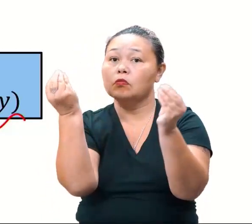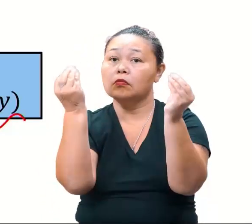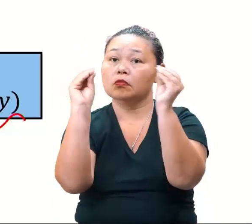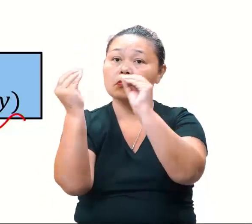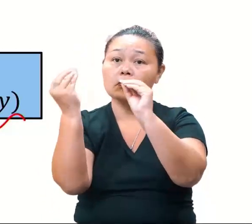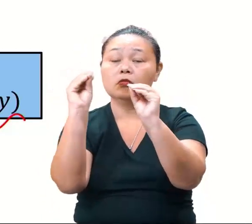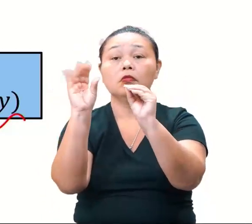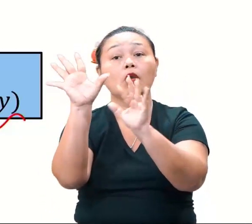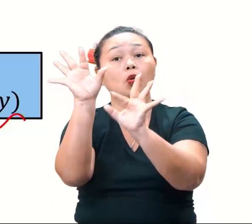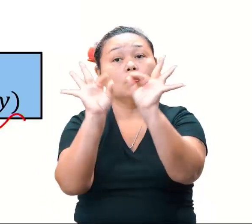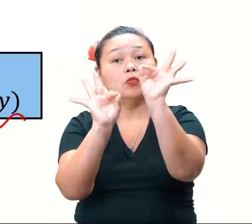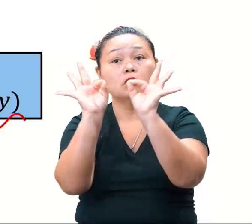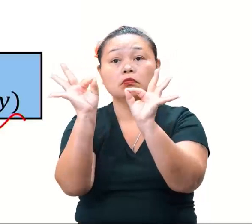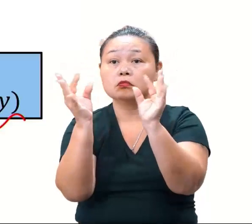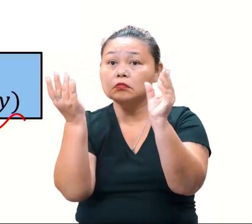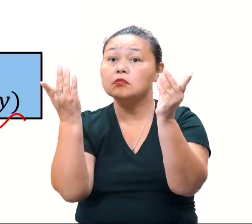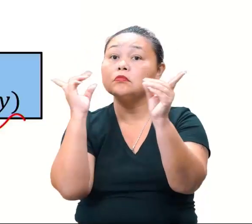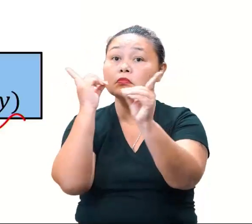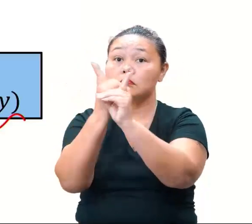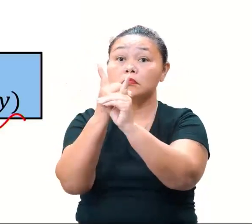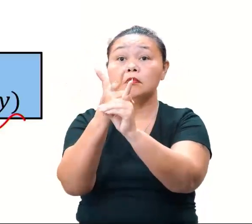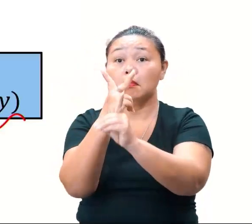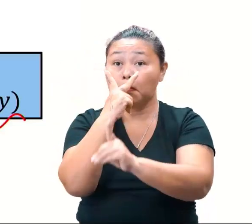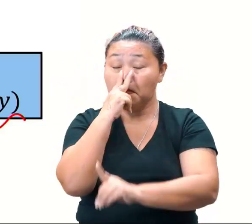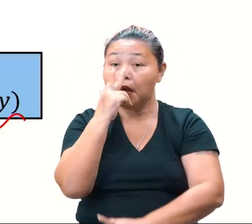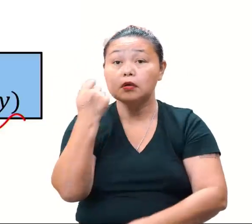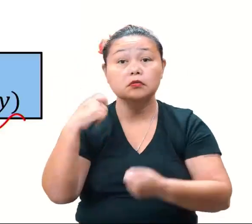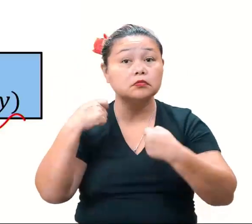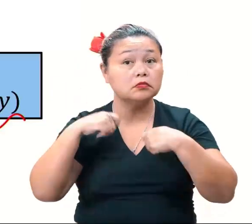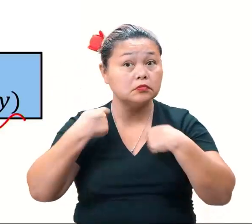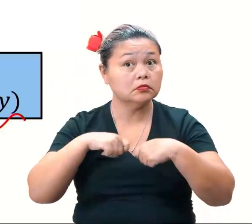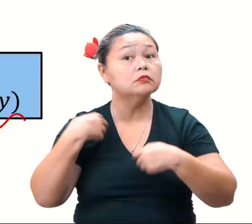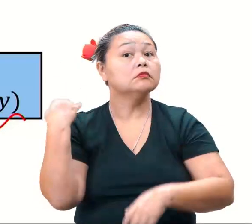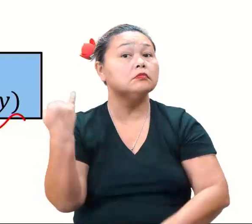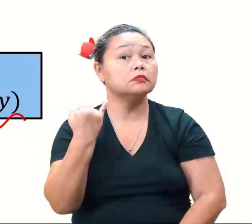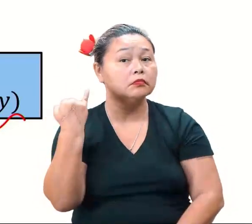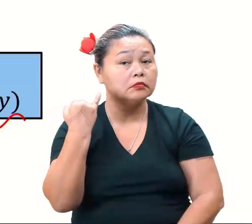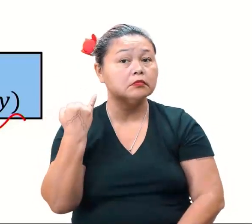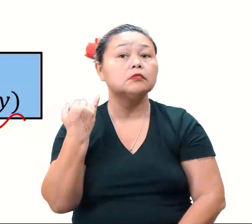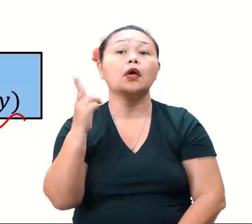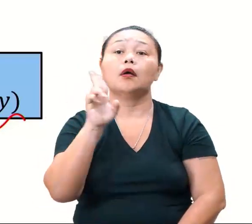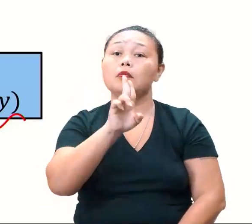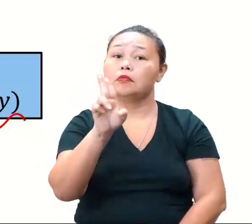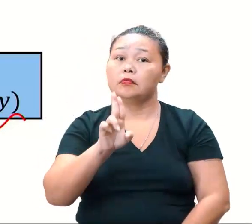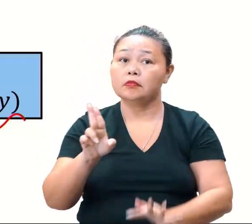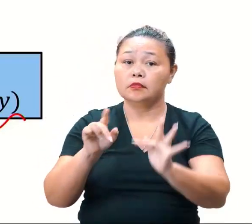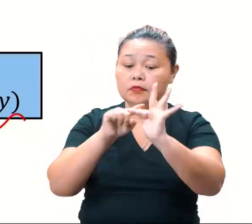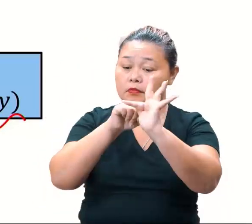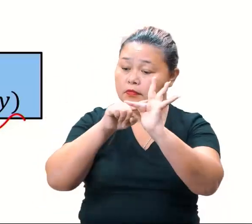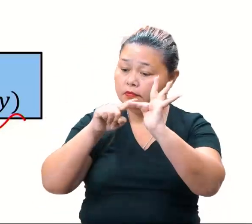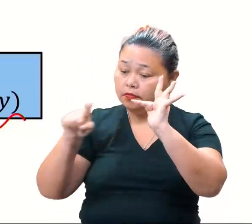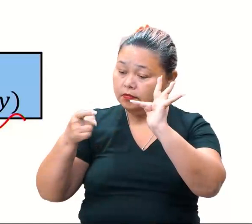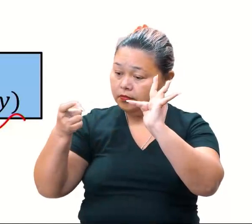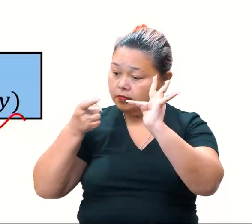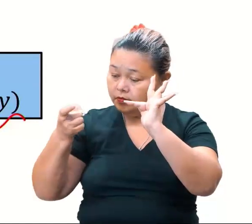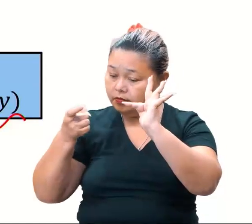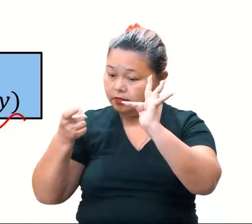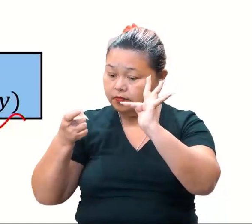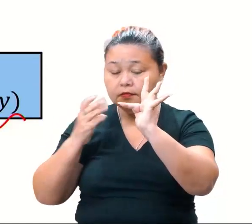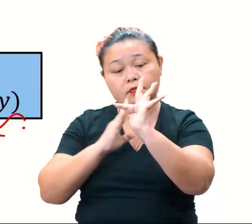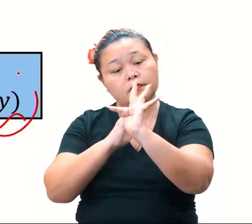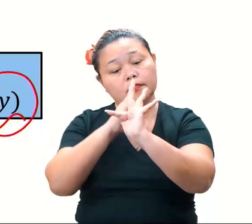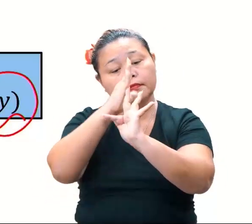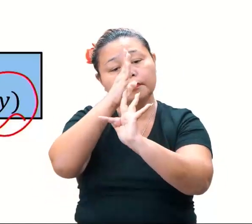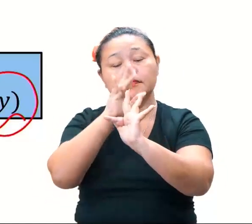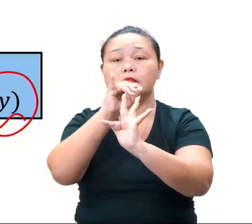coordenada, tá? Então, parece que não há necessidade, mas é importante saber esses termos. Abscissa é X.